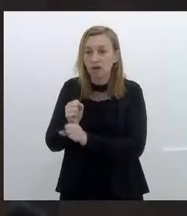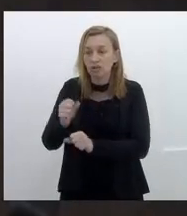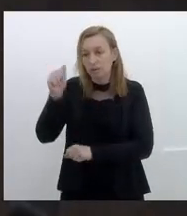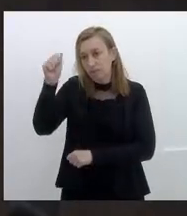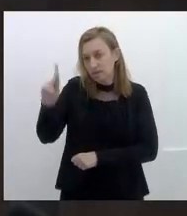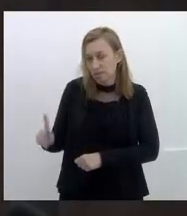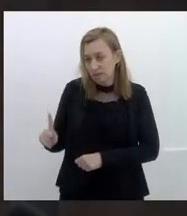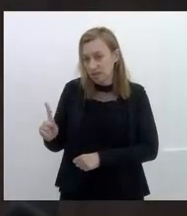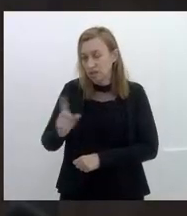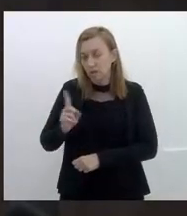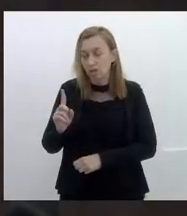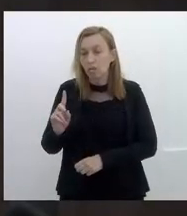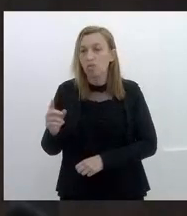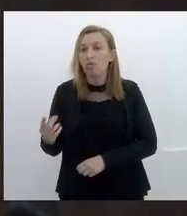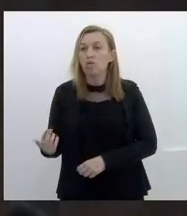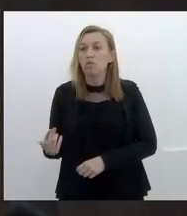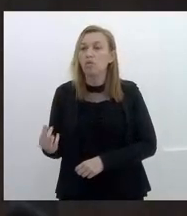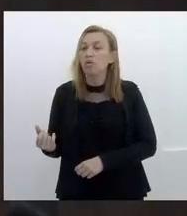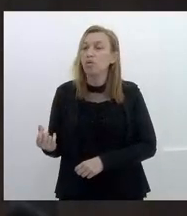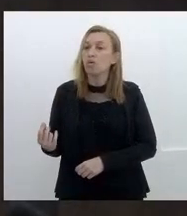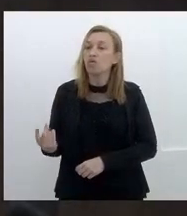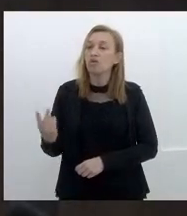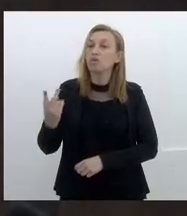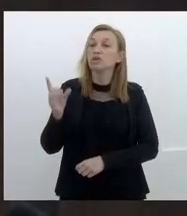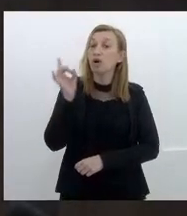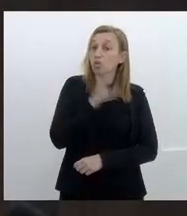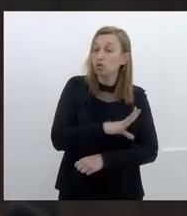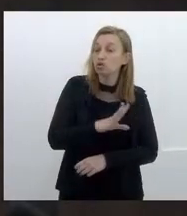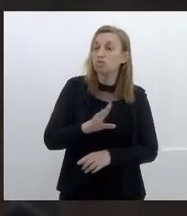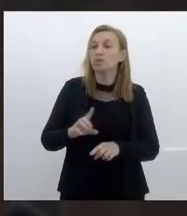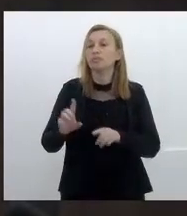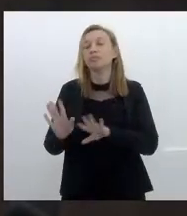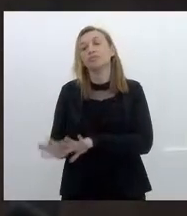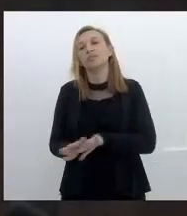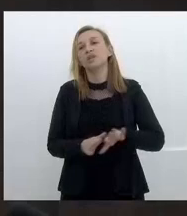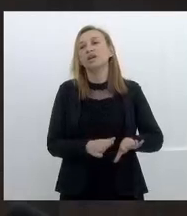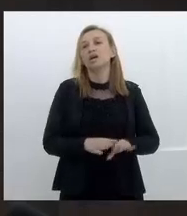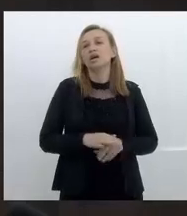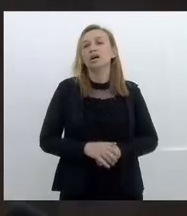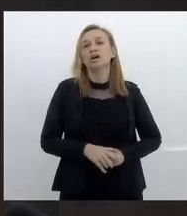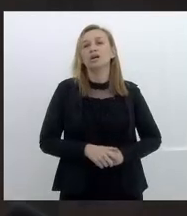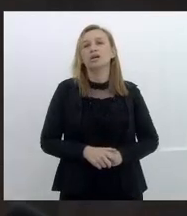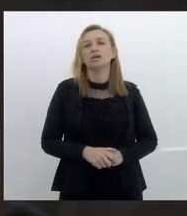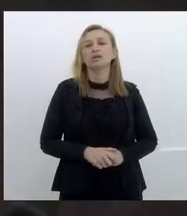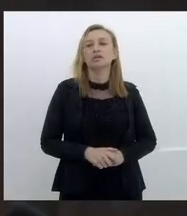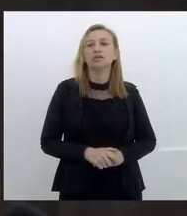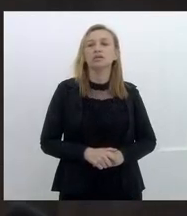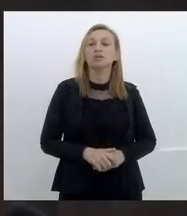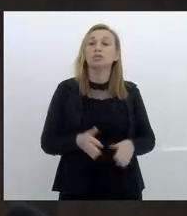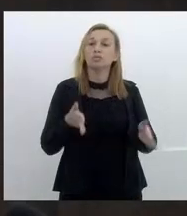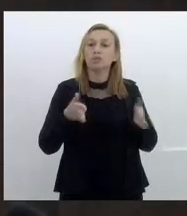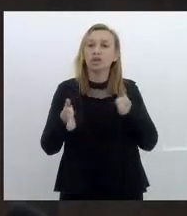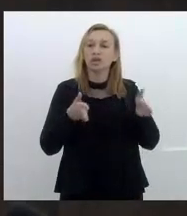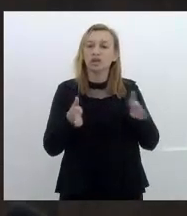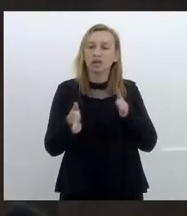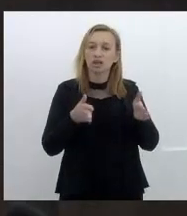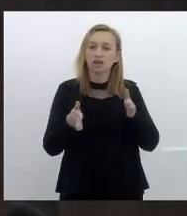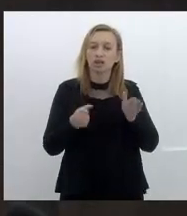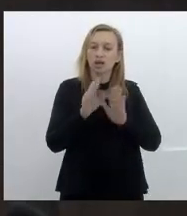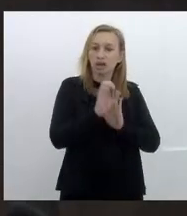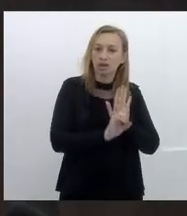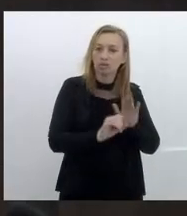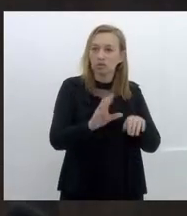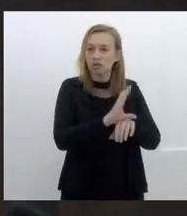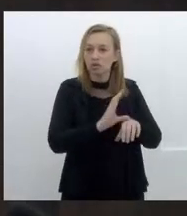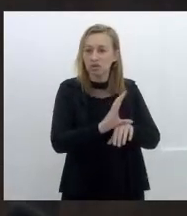aposentadorias não mais com o valor da última aposentadoria Como é que é o período entre a emenda